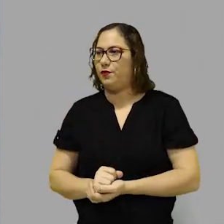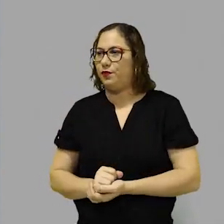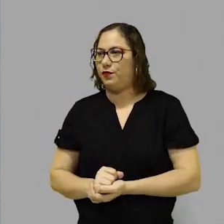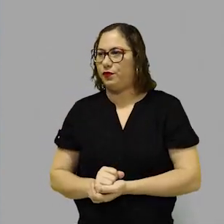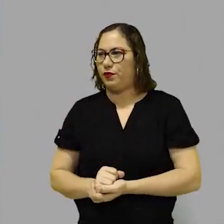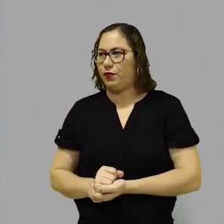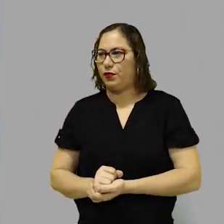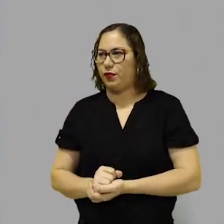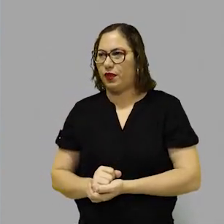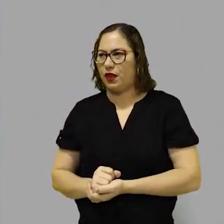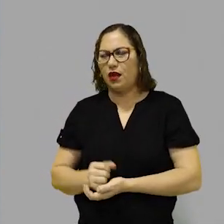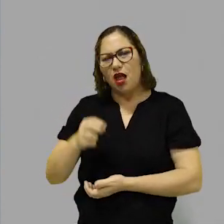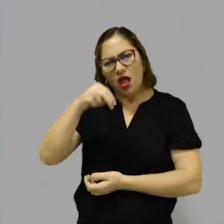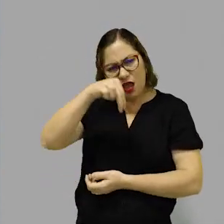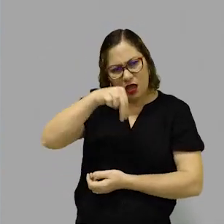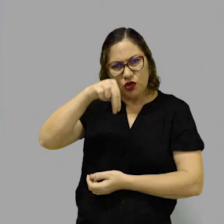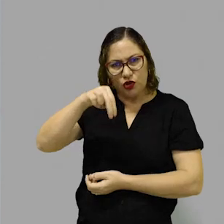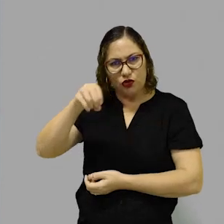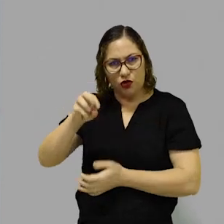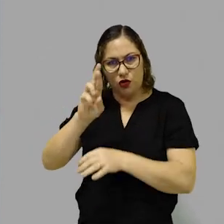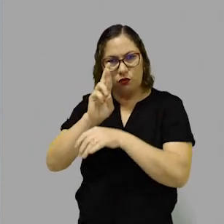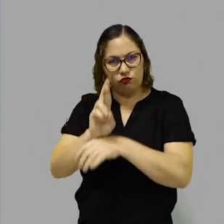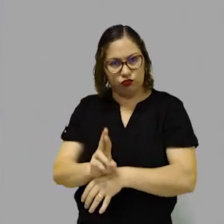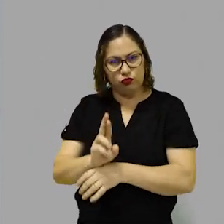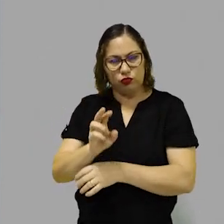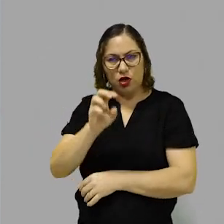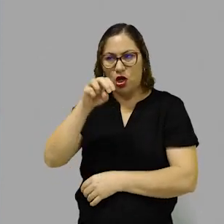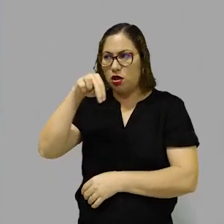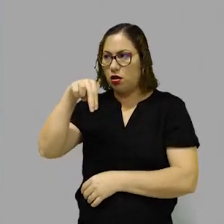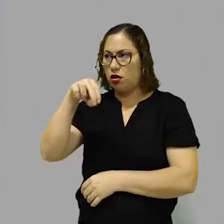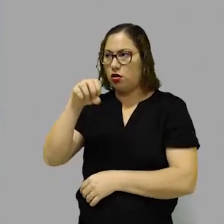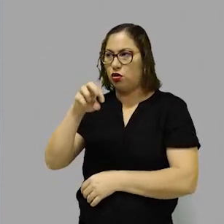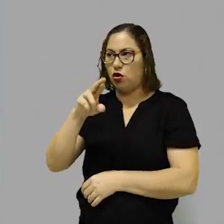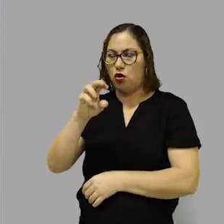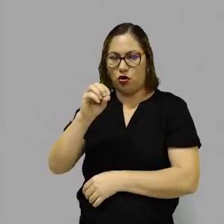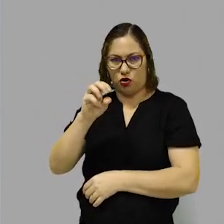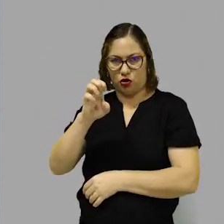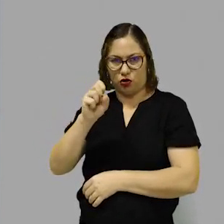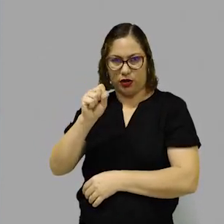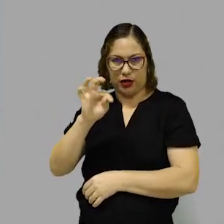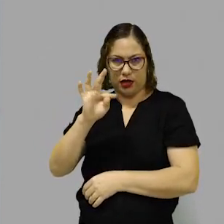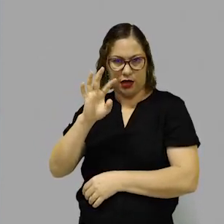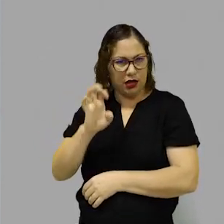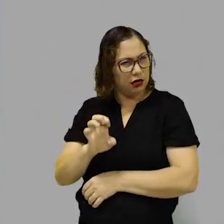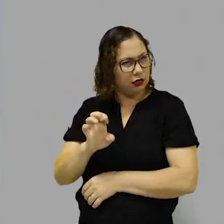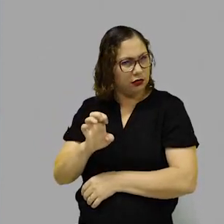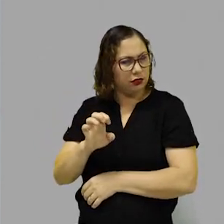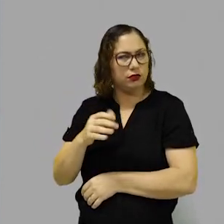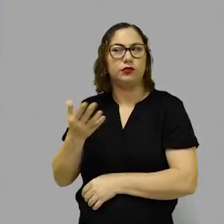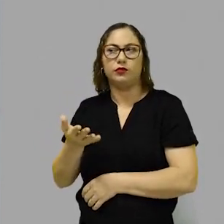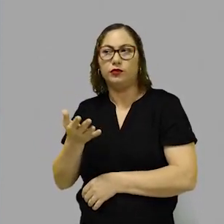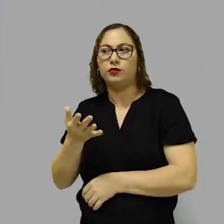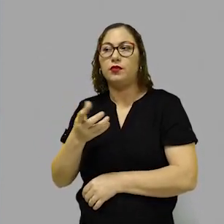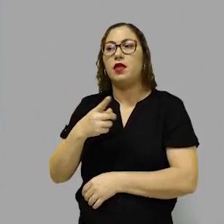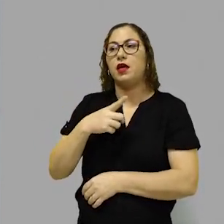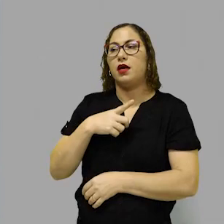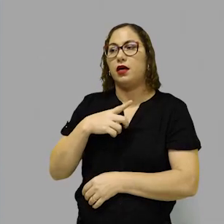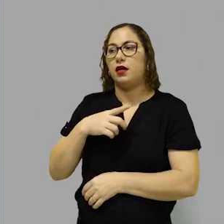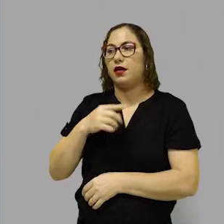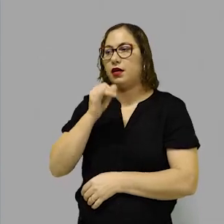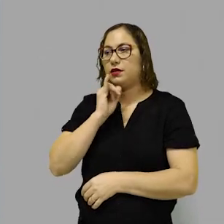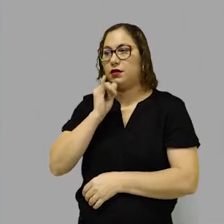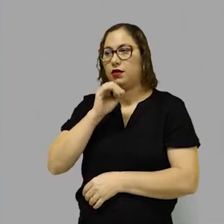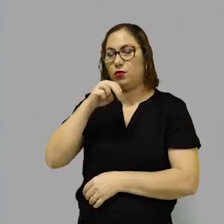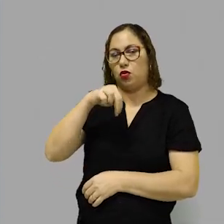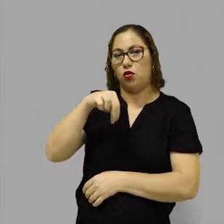NNO representa Noroeste. Noroeste é representado pelas letras NO ou